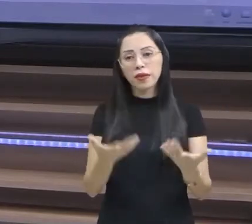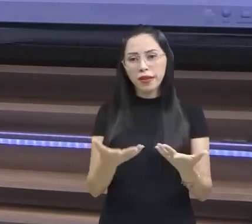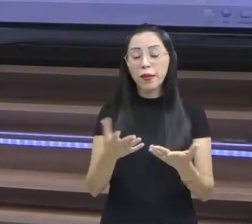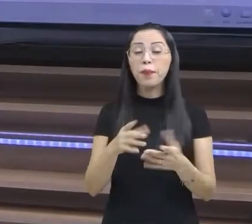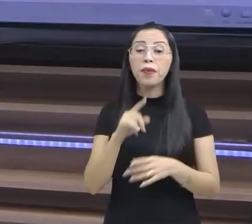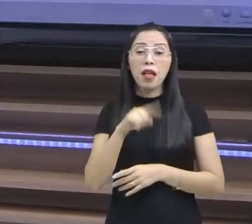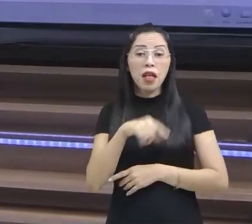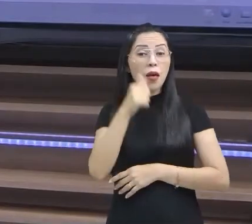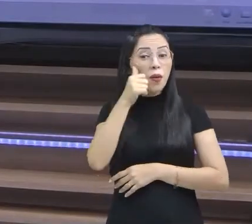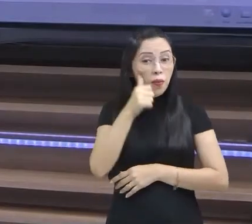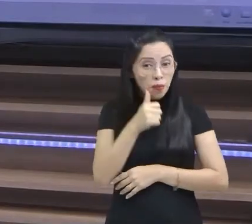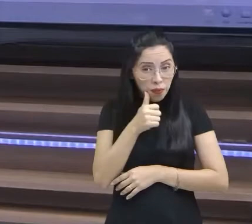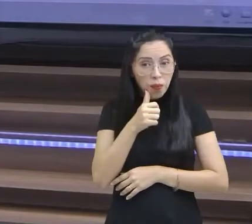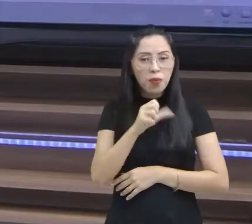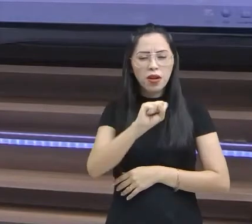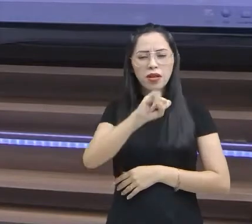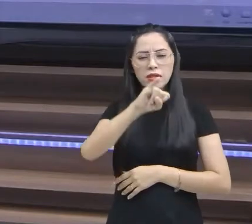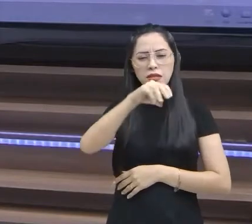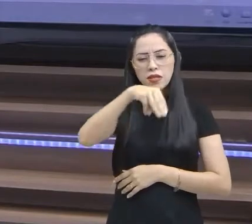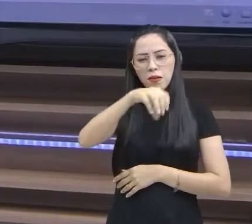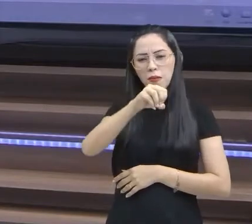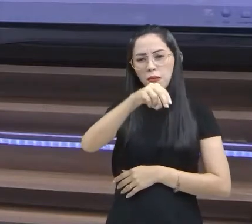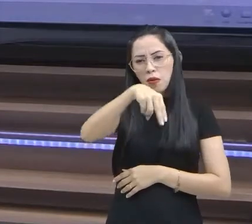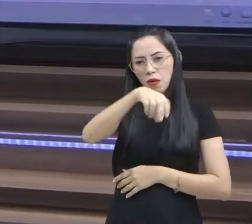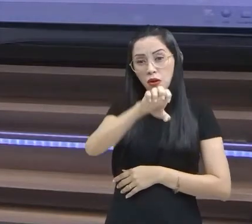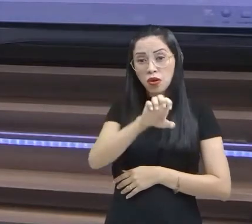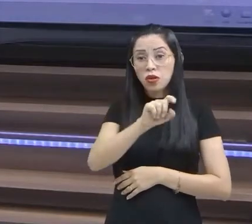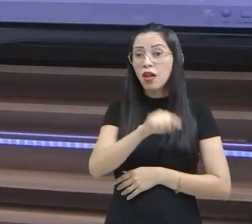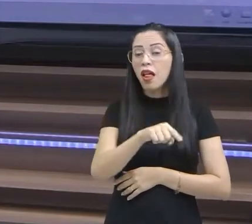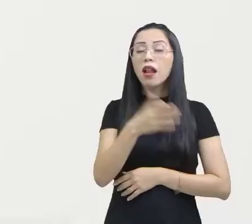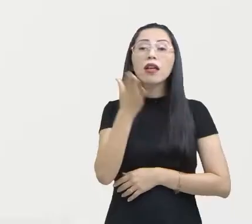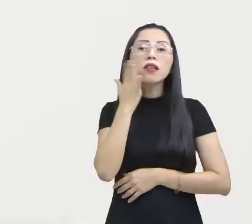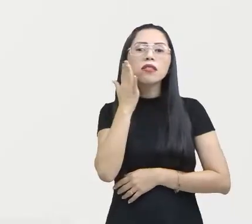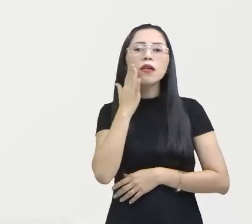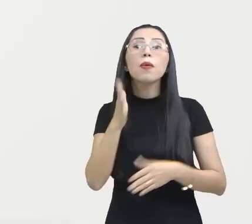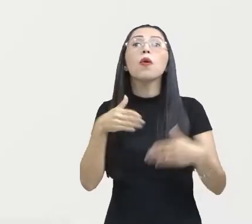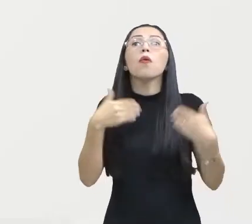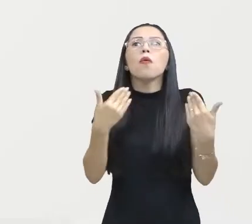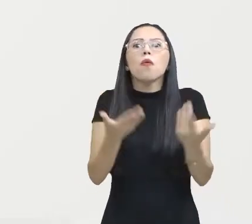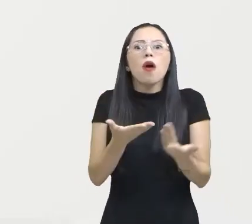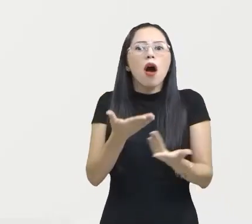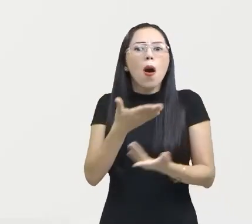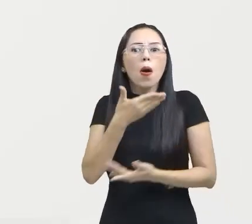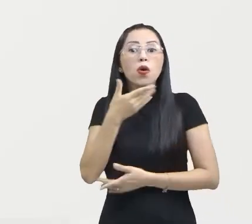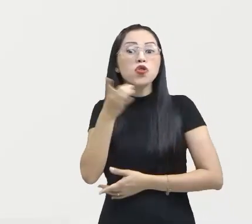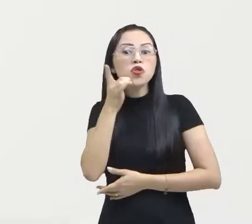praia. Qual é o melhor dia para ela poder ir para a praia? Bom, de olho na tela, vamos ver a previsão do tempo.